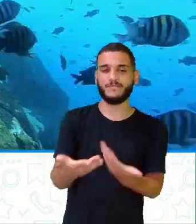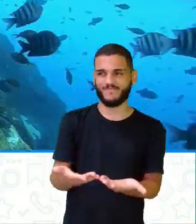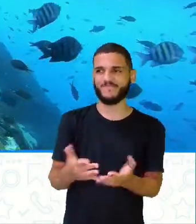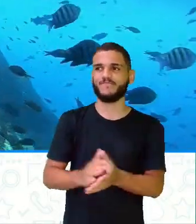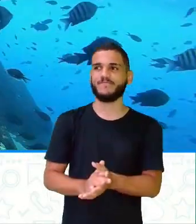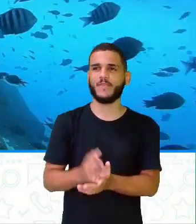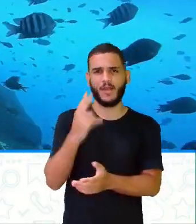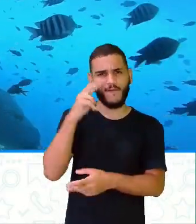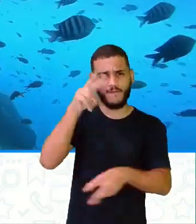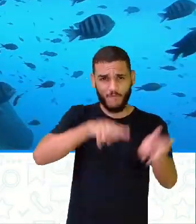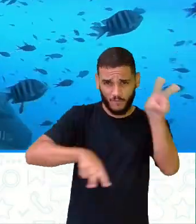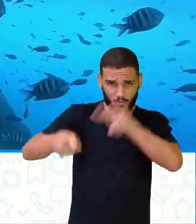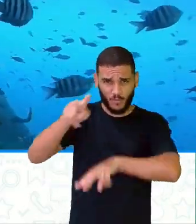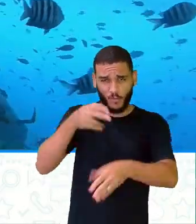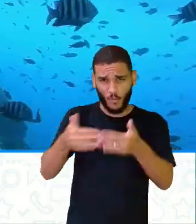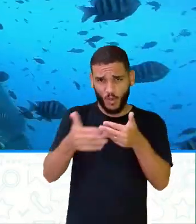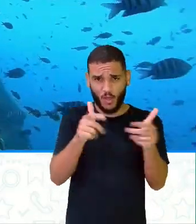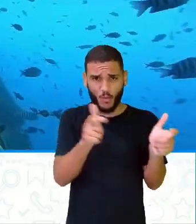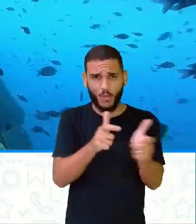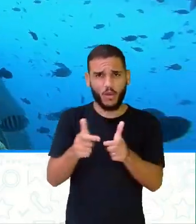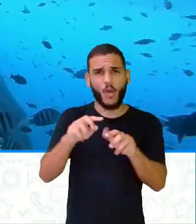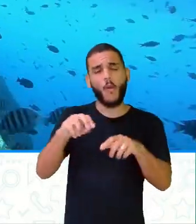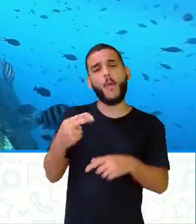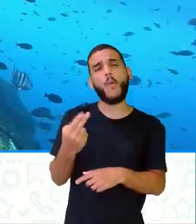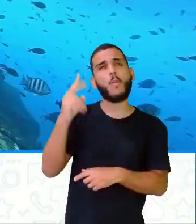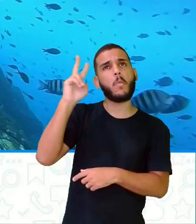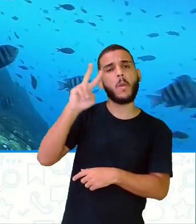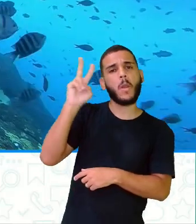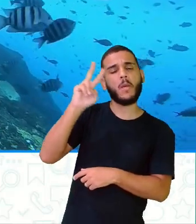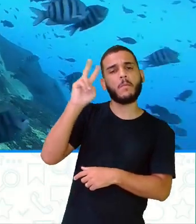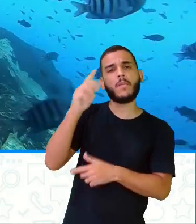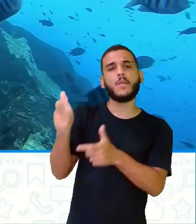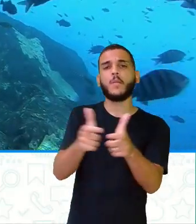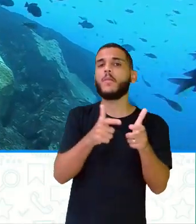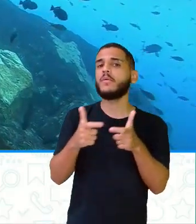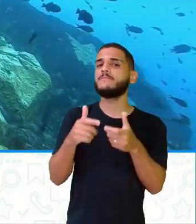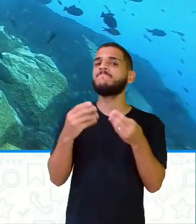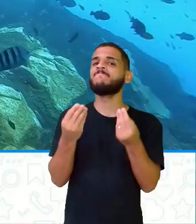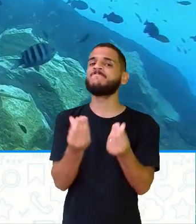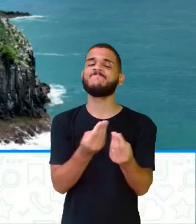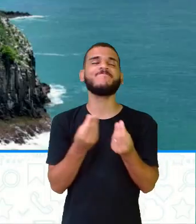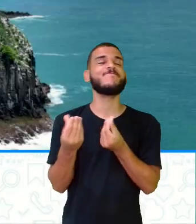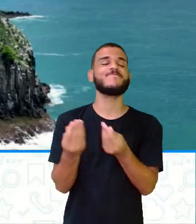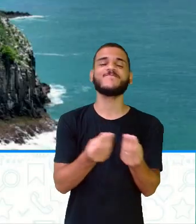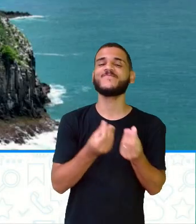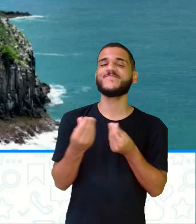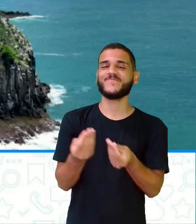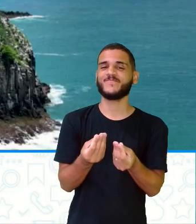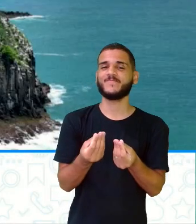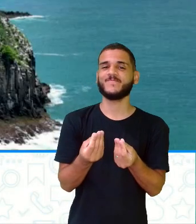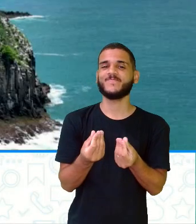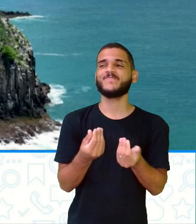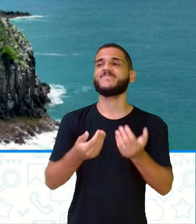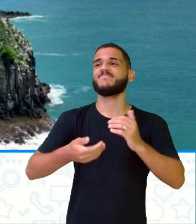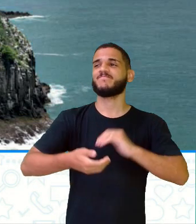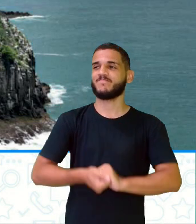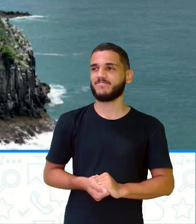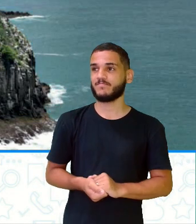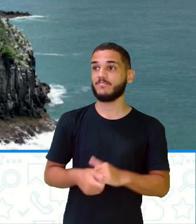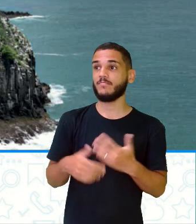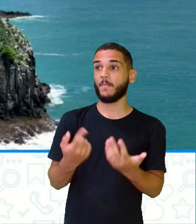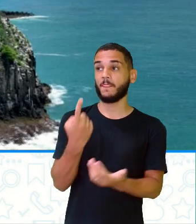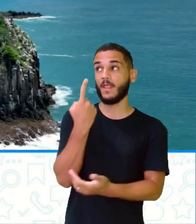viram essa imagem por aí? Ou estão lembrando de algum lugar? Vou fazer muito suspense, não,